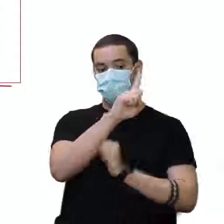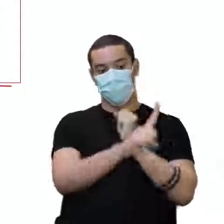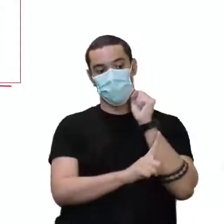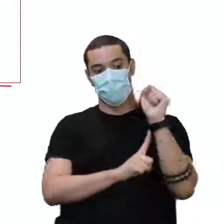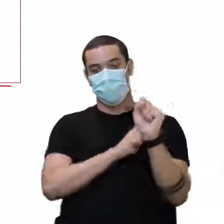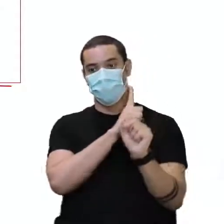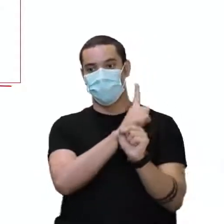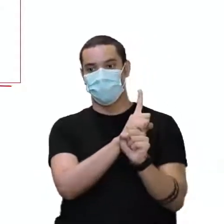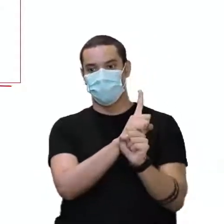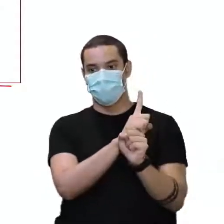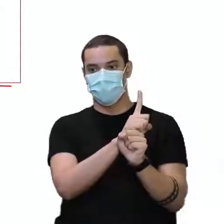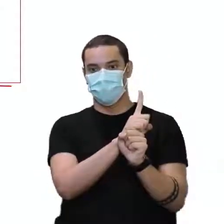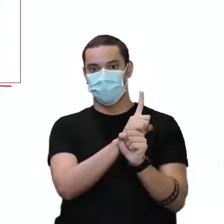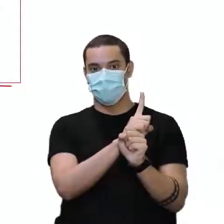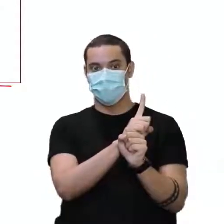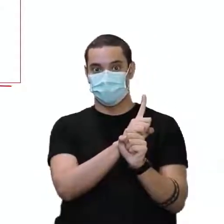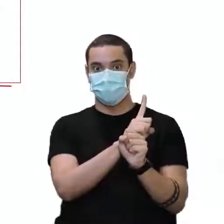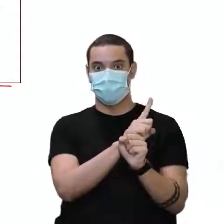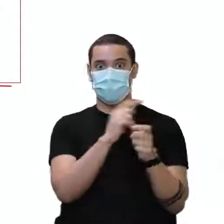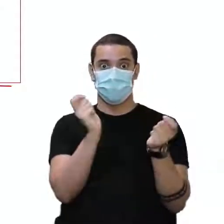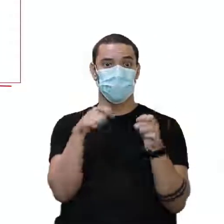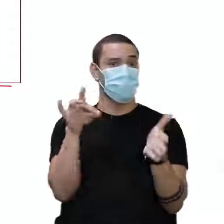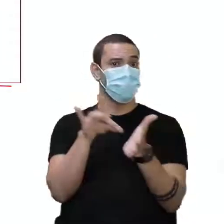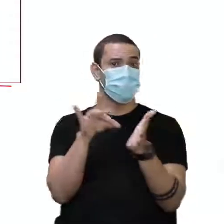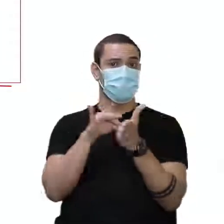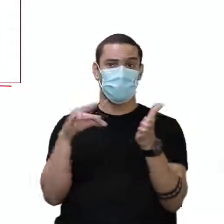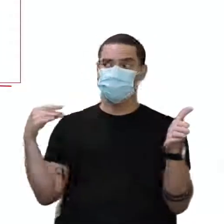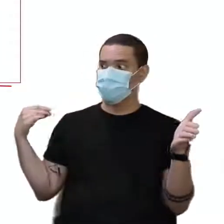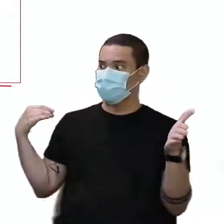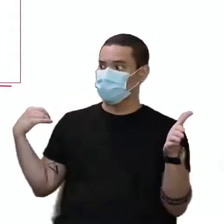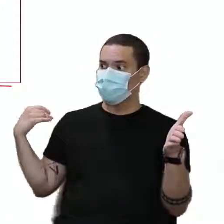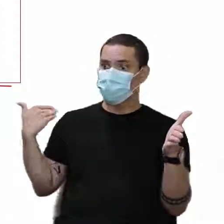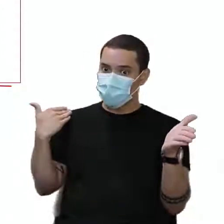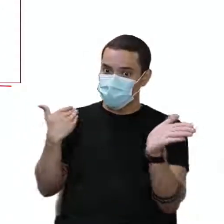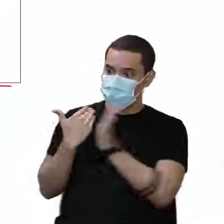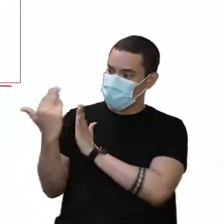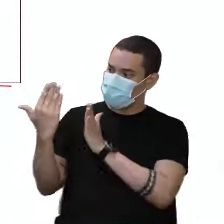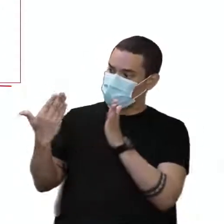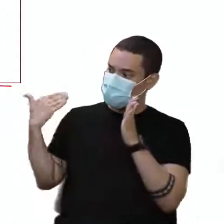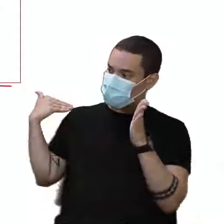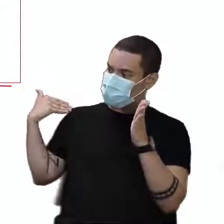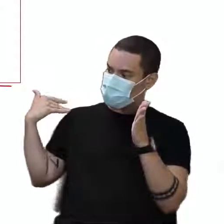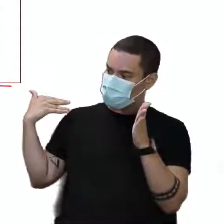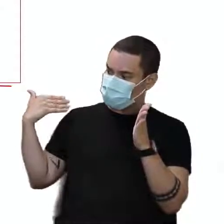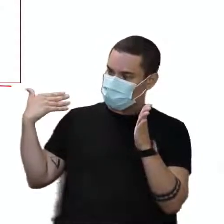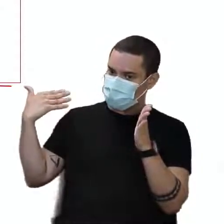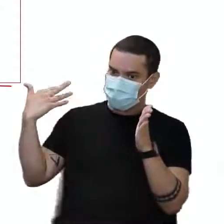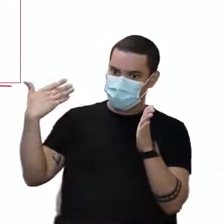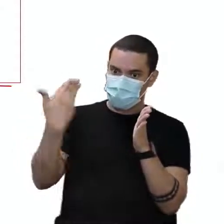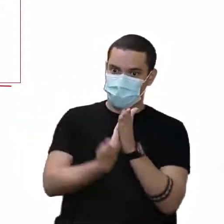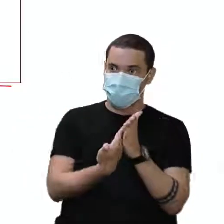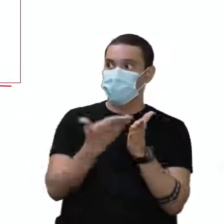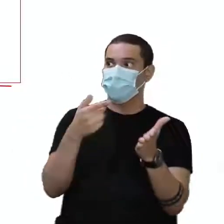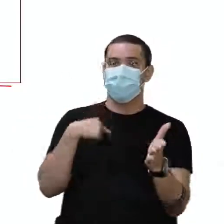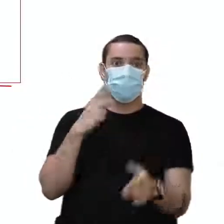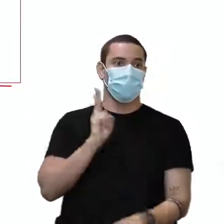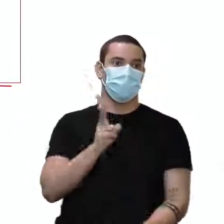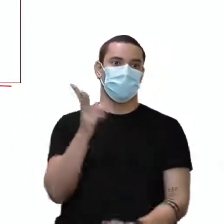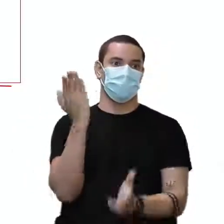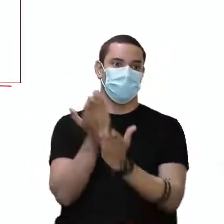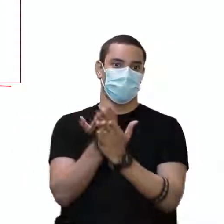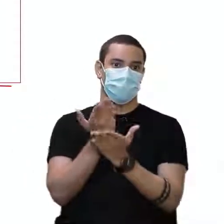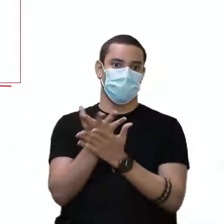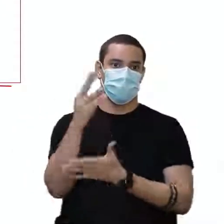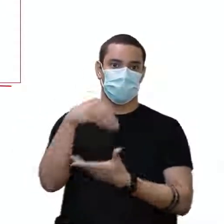começou, e ela vem se estendendo, né? Ela ainda é verdade no presente, porque eu continuo estudando na escola. I study here now.